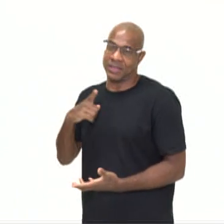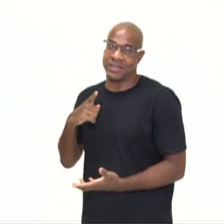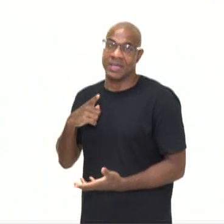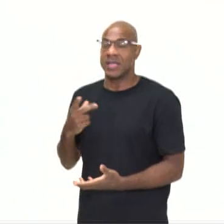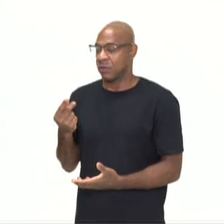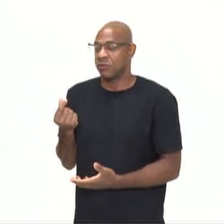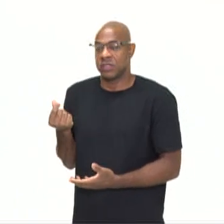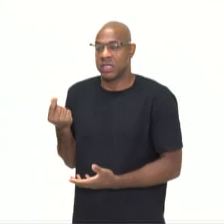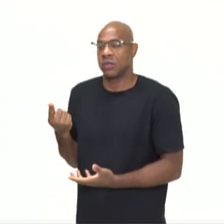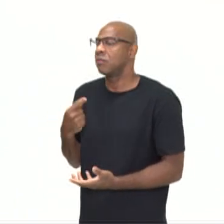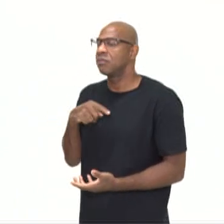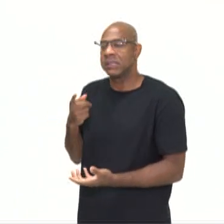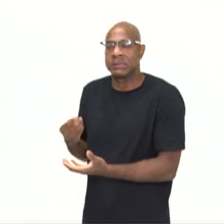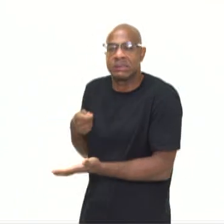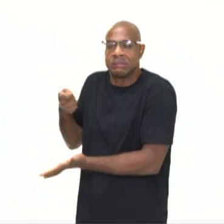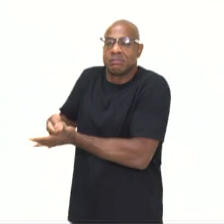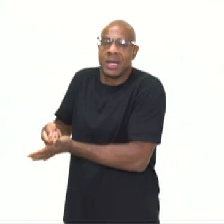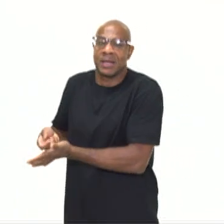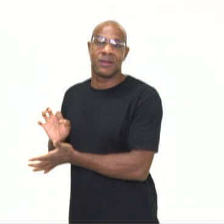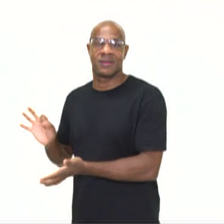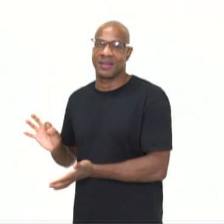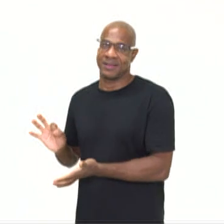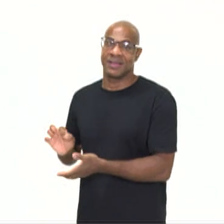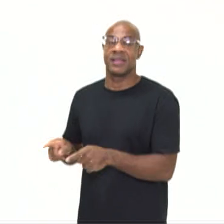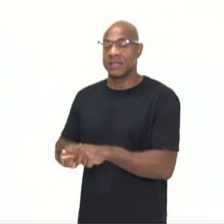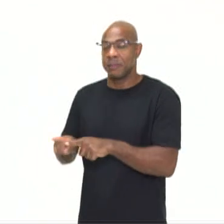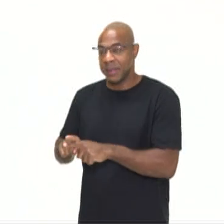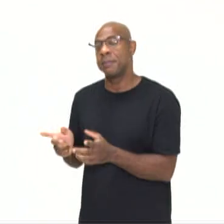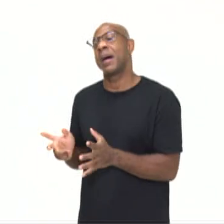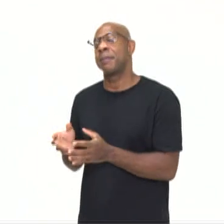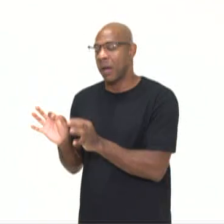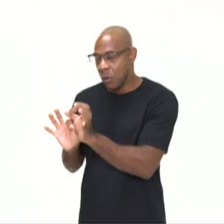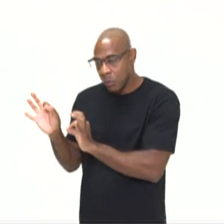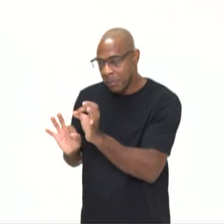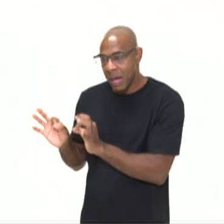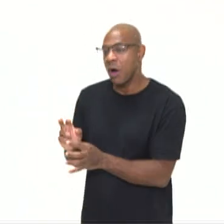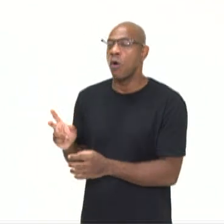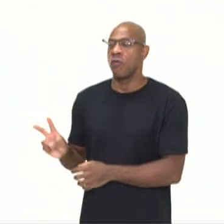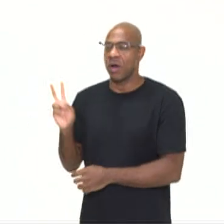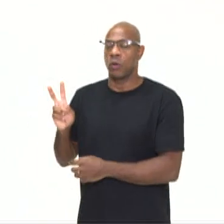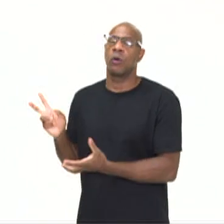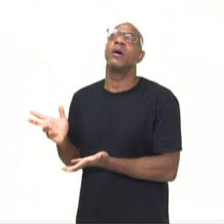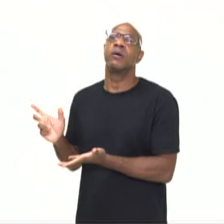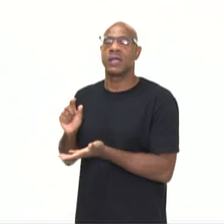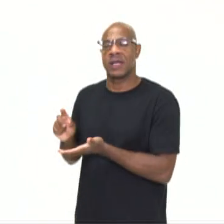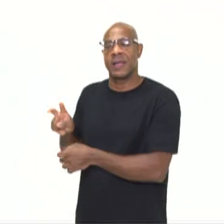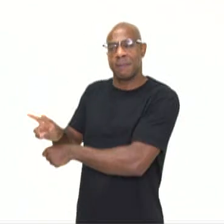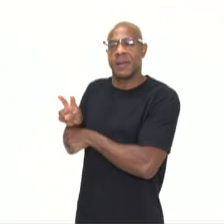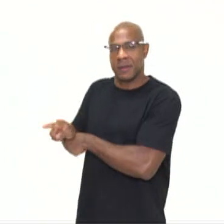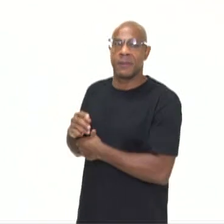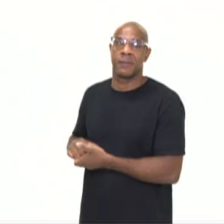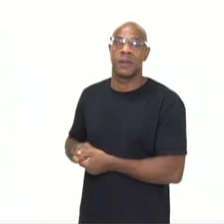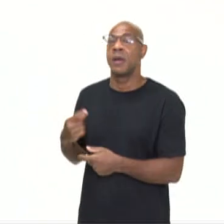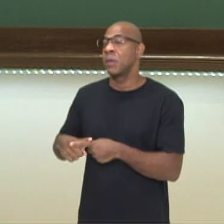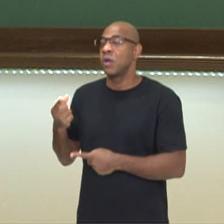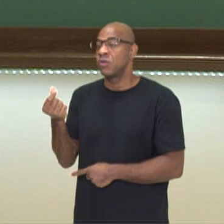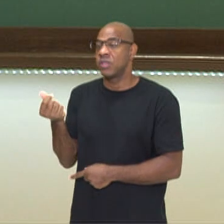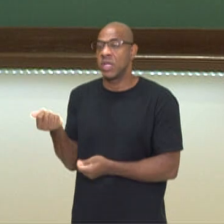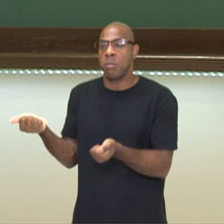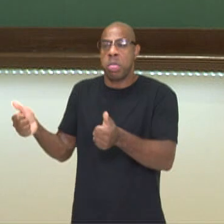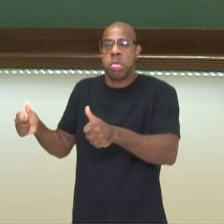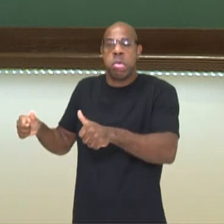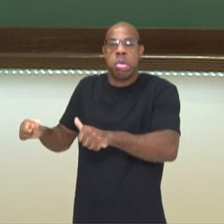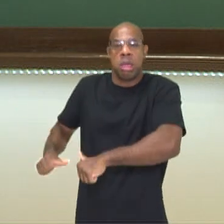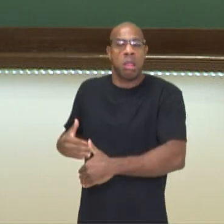seja devolvido e também para corrigir o valor emprestado, pois o dinheiro vai se desvalorizando ao